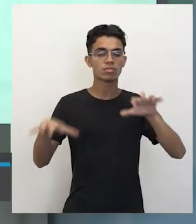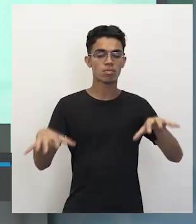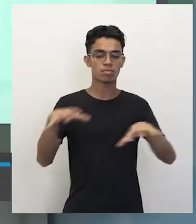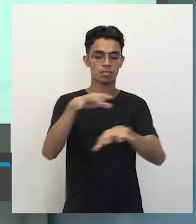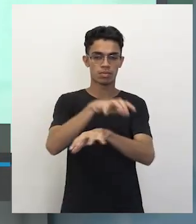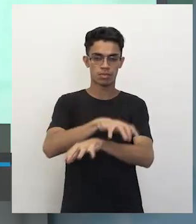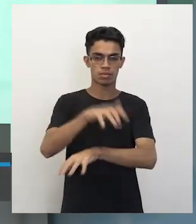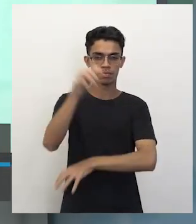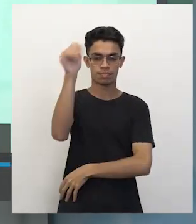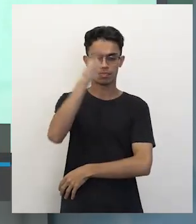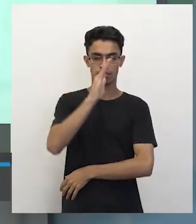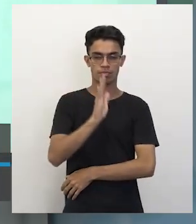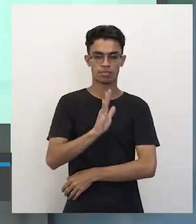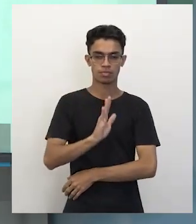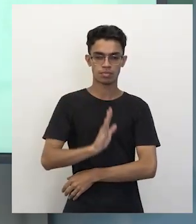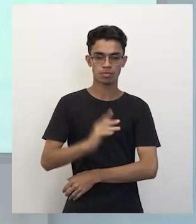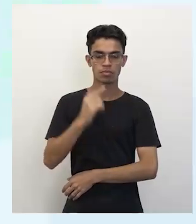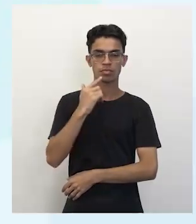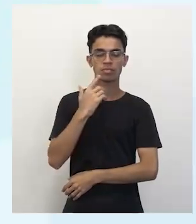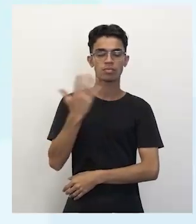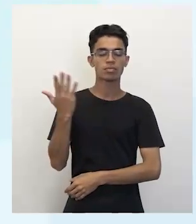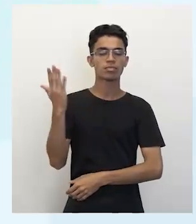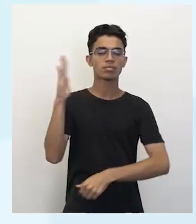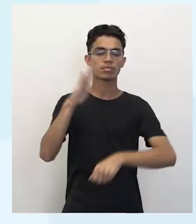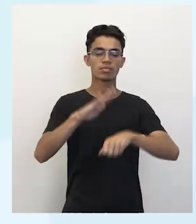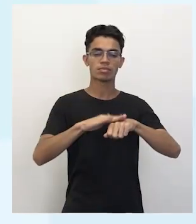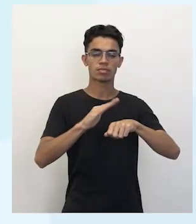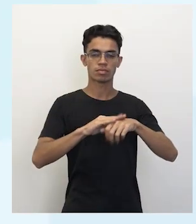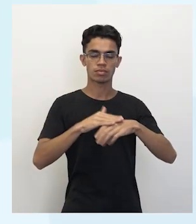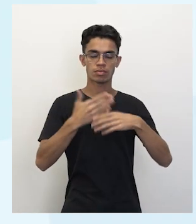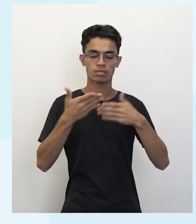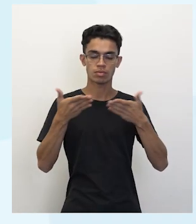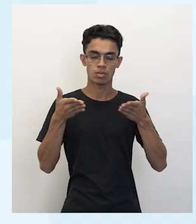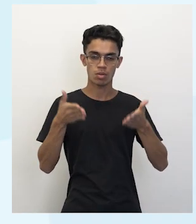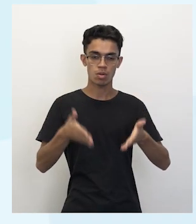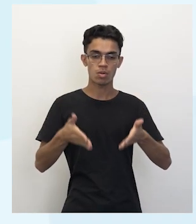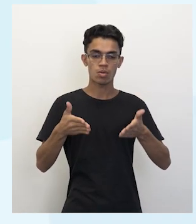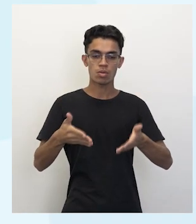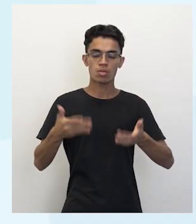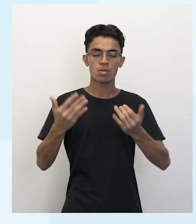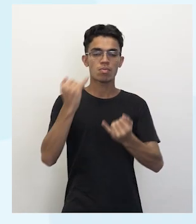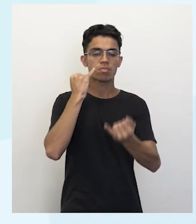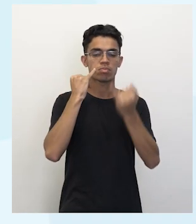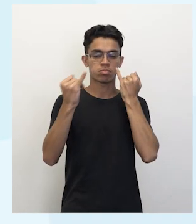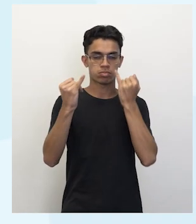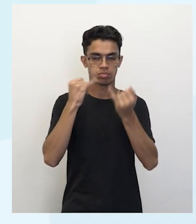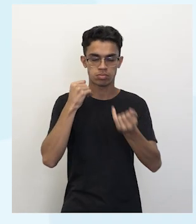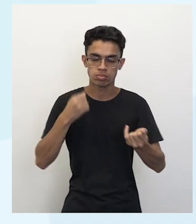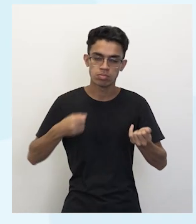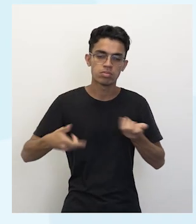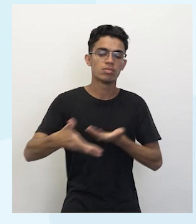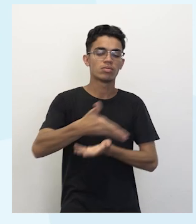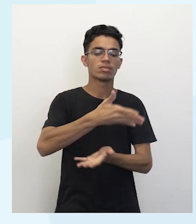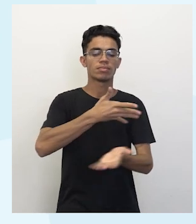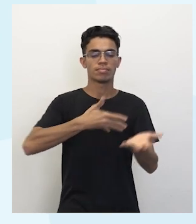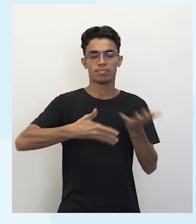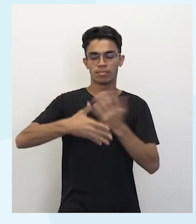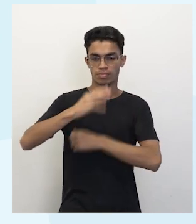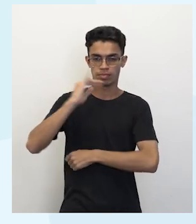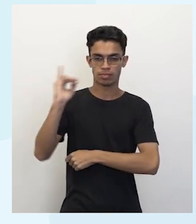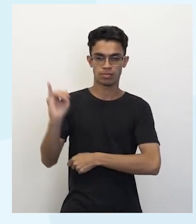brasileiro. Bom, o que nós vamos fazer nesta aula? Então, como sempre, a gente vai compartilhar informações, que eu acho que é o mais importante, é